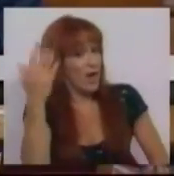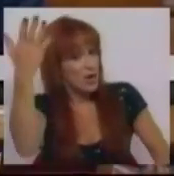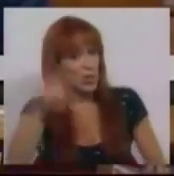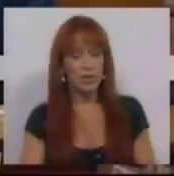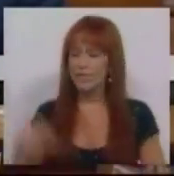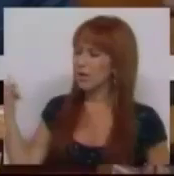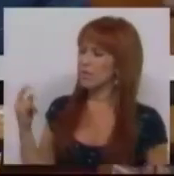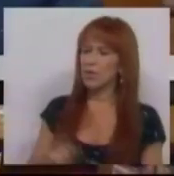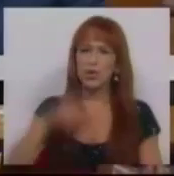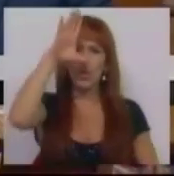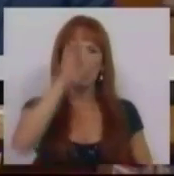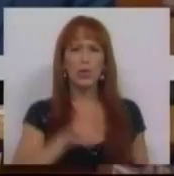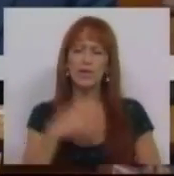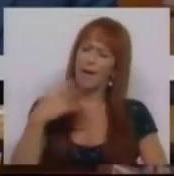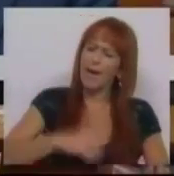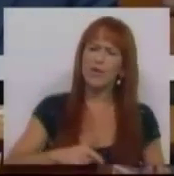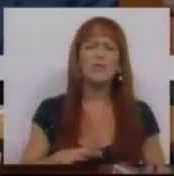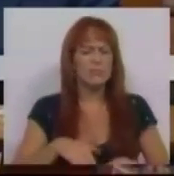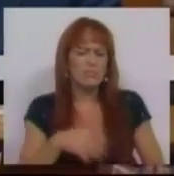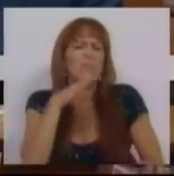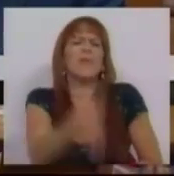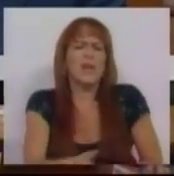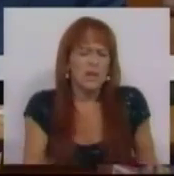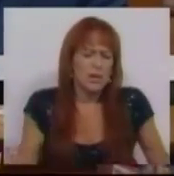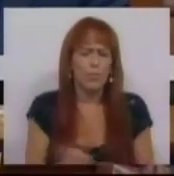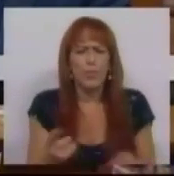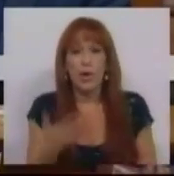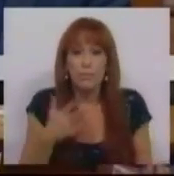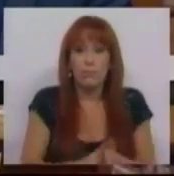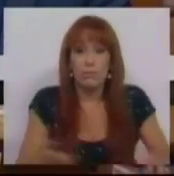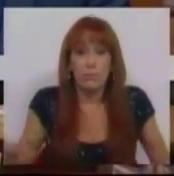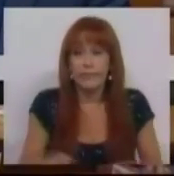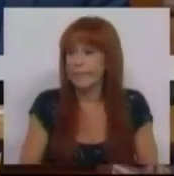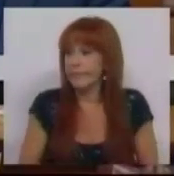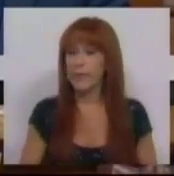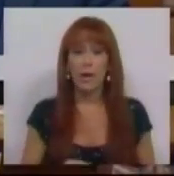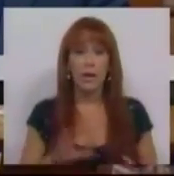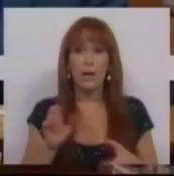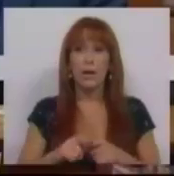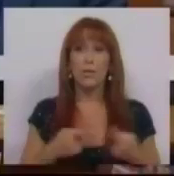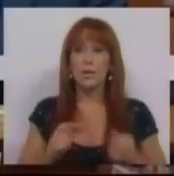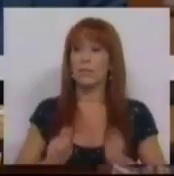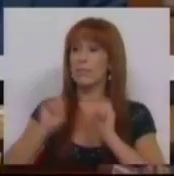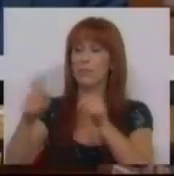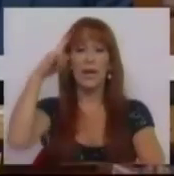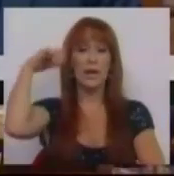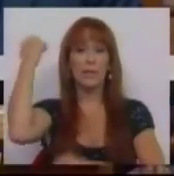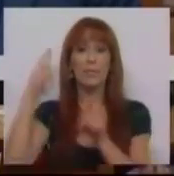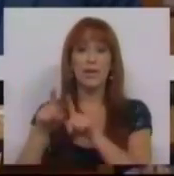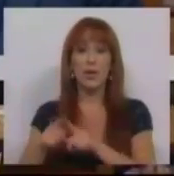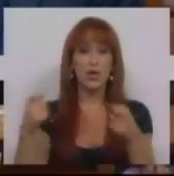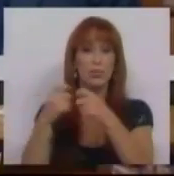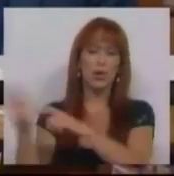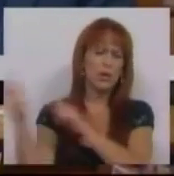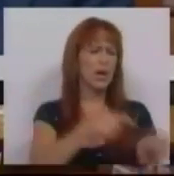conta. Faz de conta que o Governo acredita no que está a dizer, porque, na verdade, é uma delegação de Berlim-Bruxelas a fazer